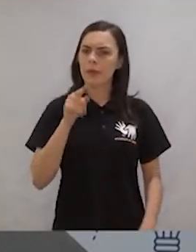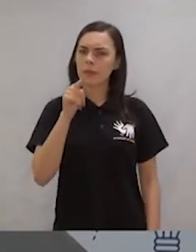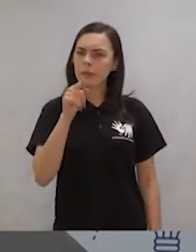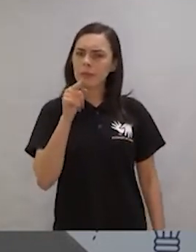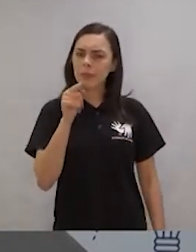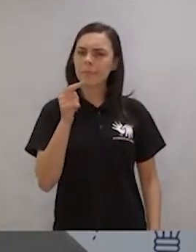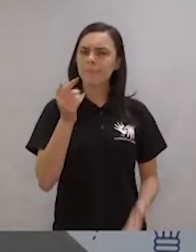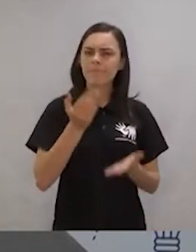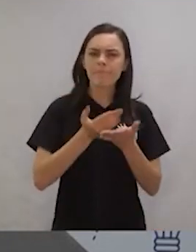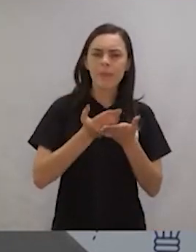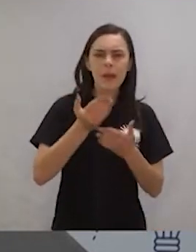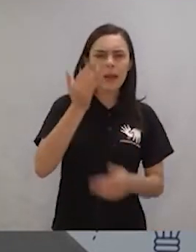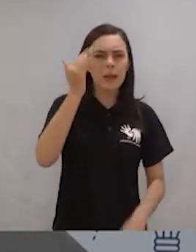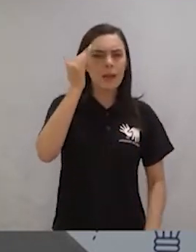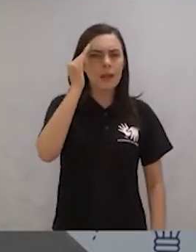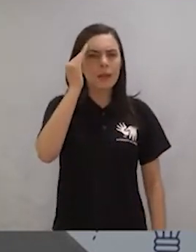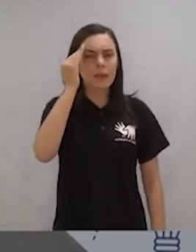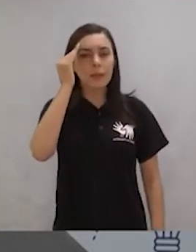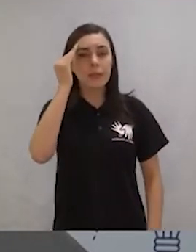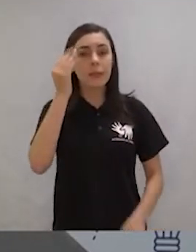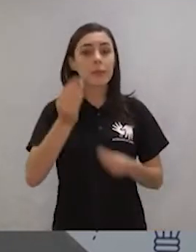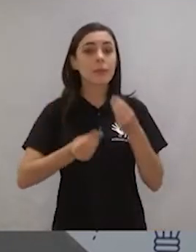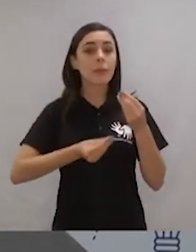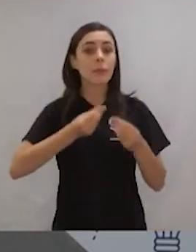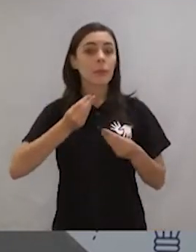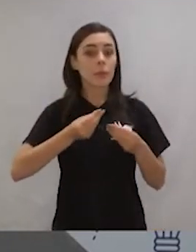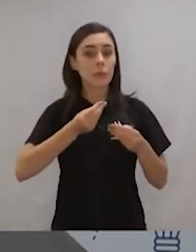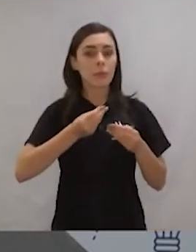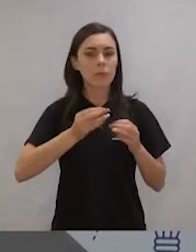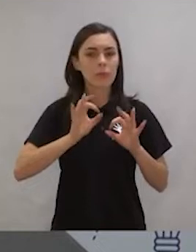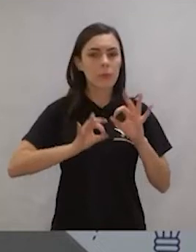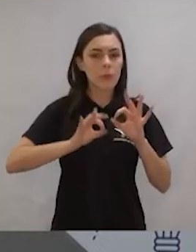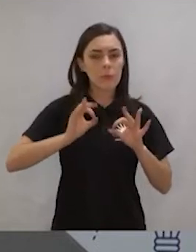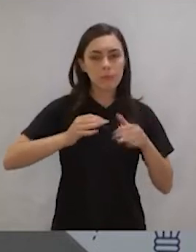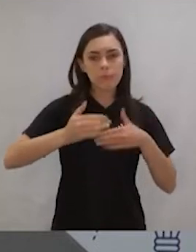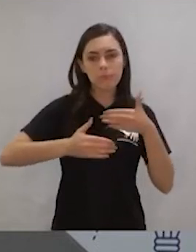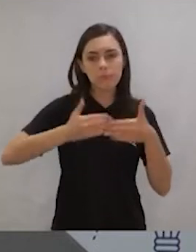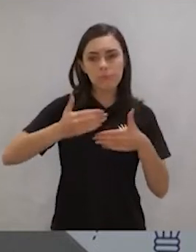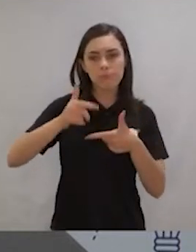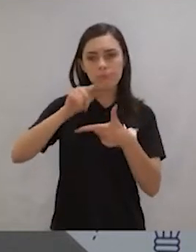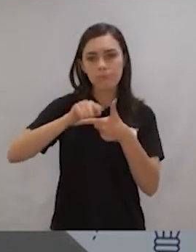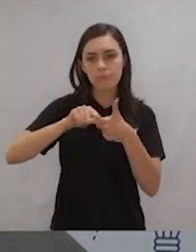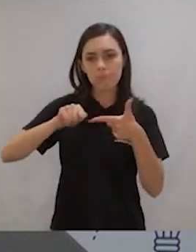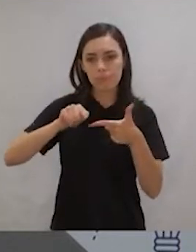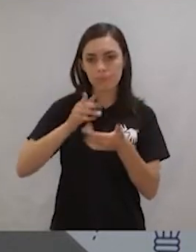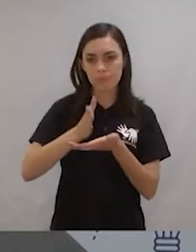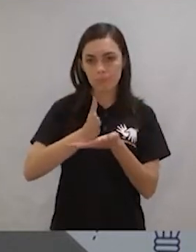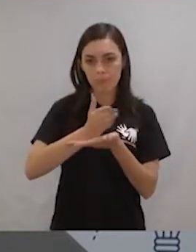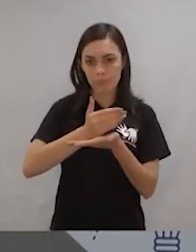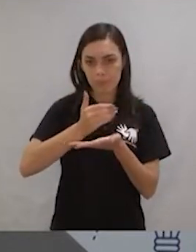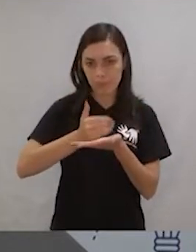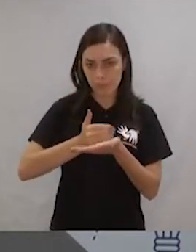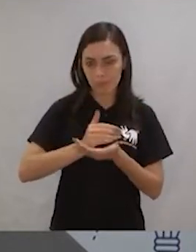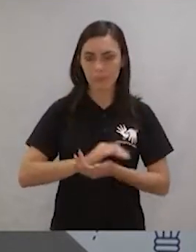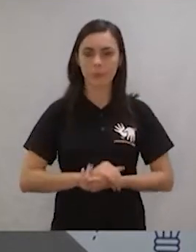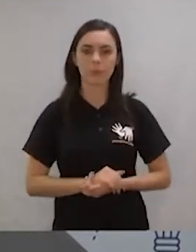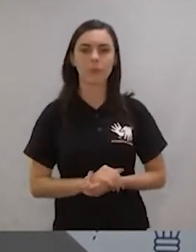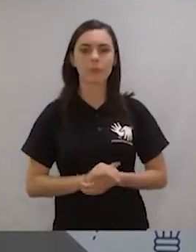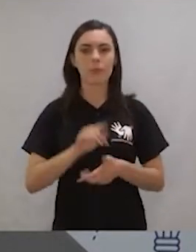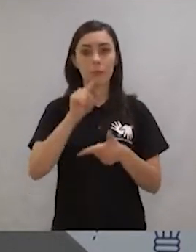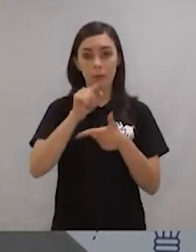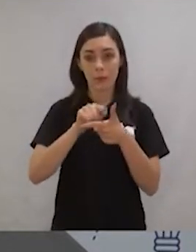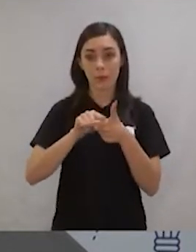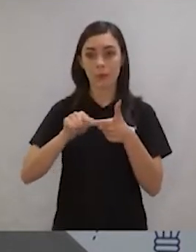vocês já começaram a entender qual é o processo da divisão. Essa divisão